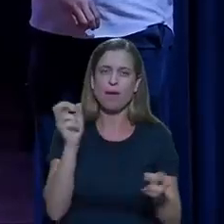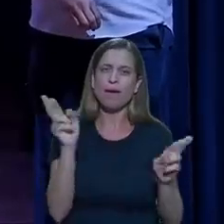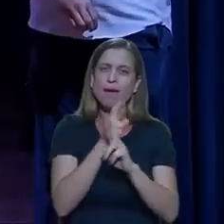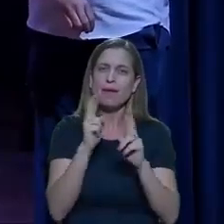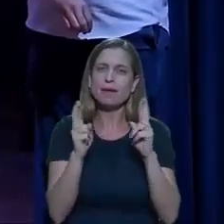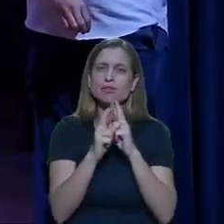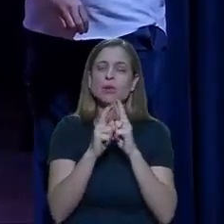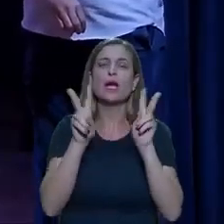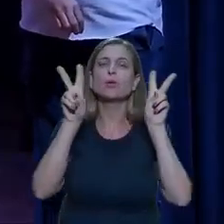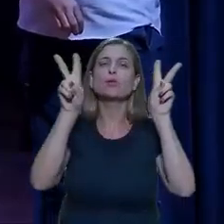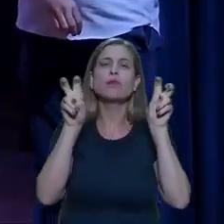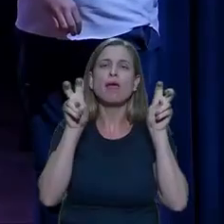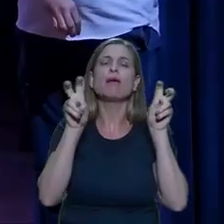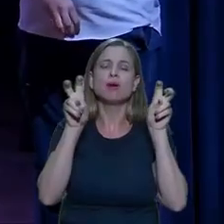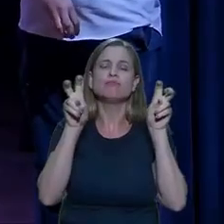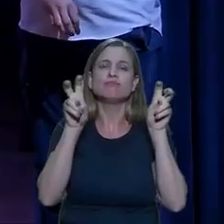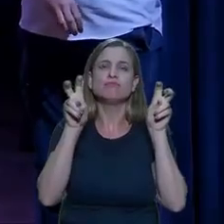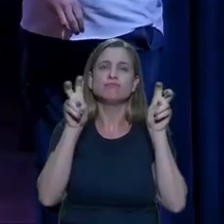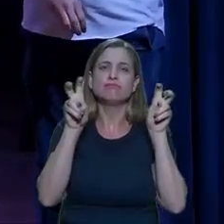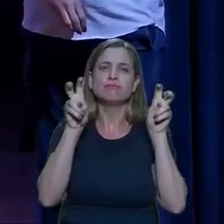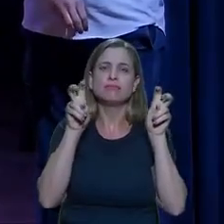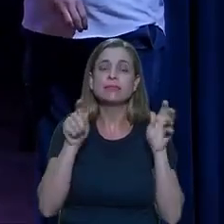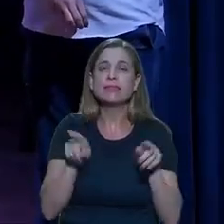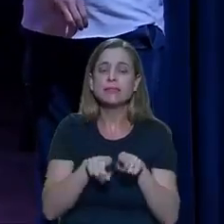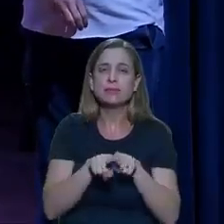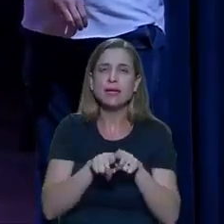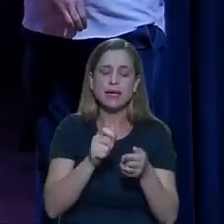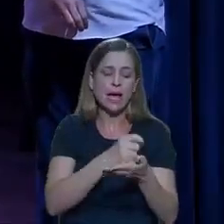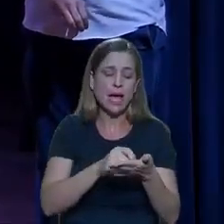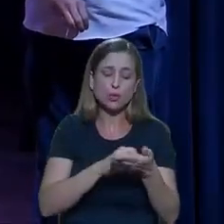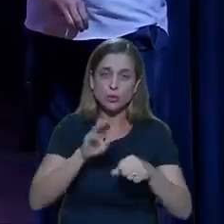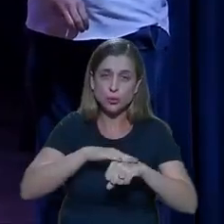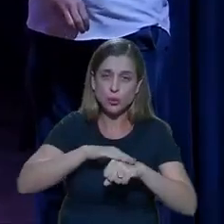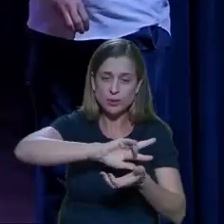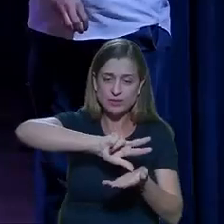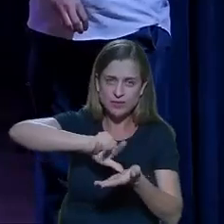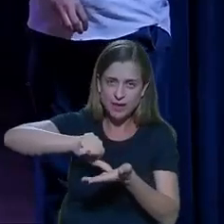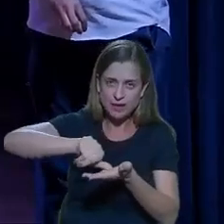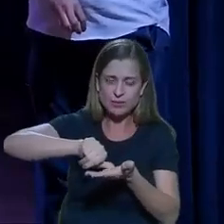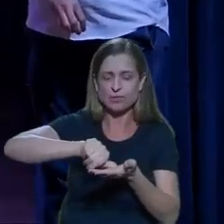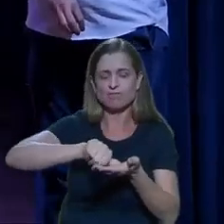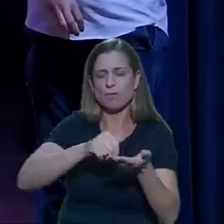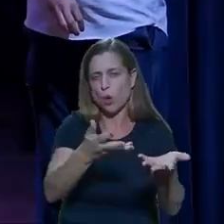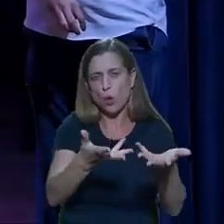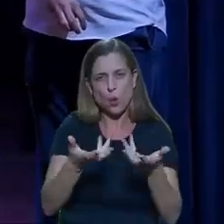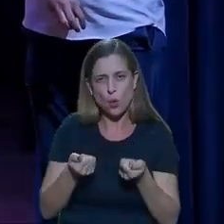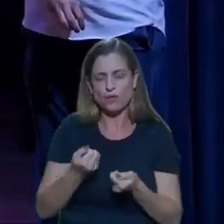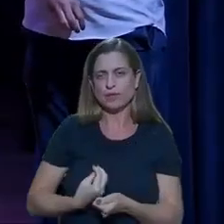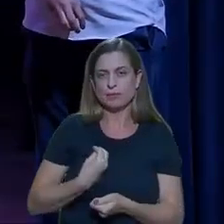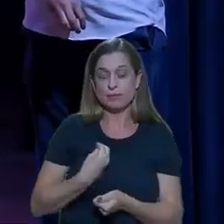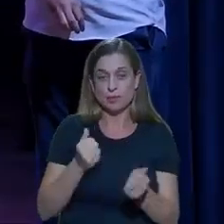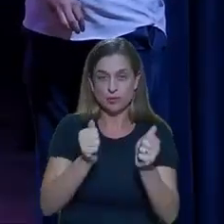central do evento e com vários autores apresentando oficinas muito bacanas. Convido todos aí a